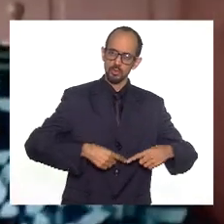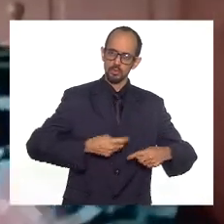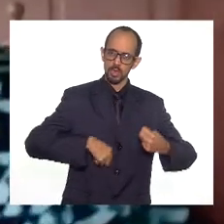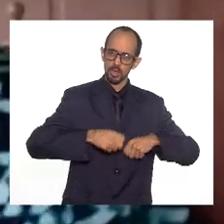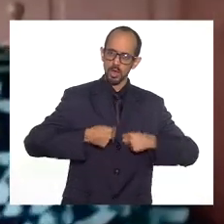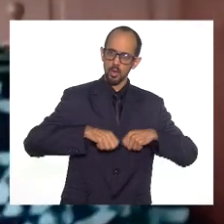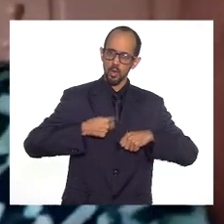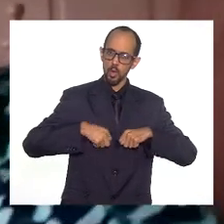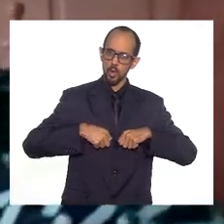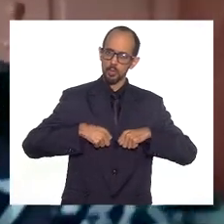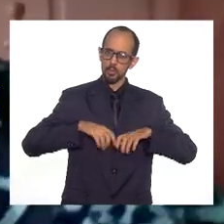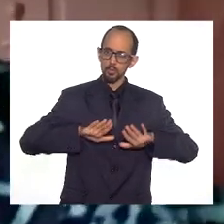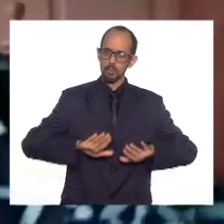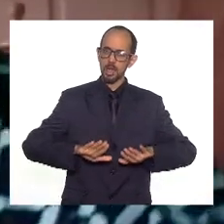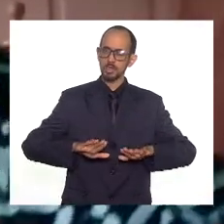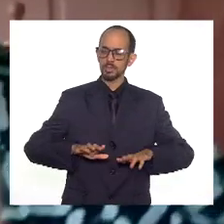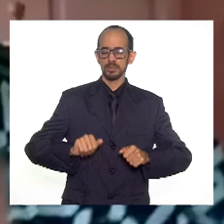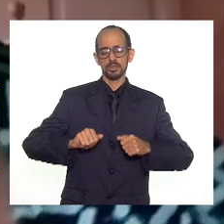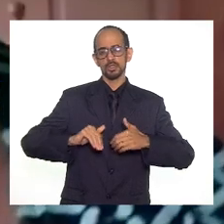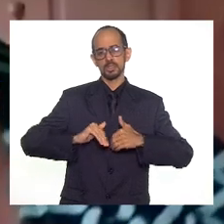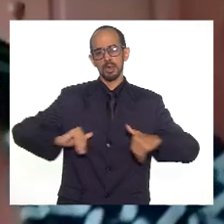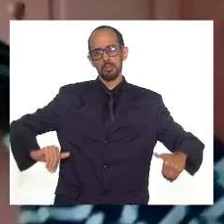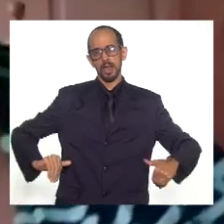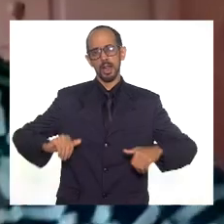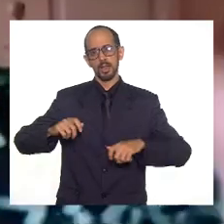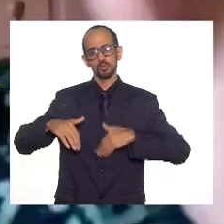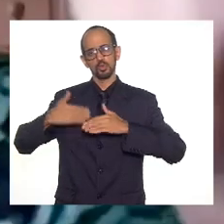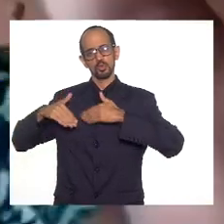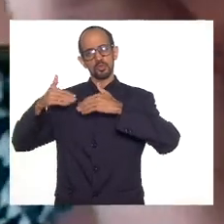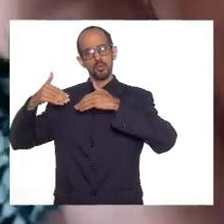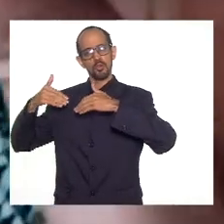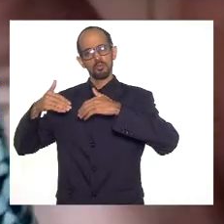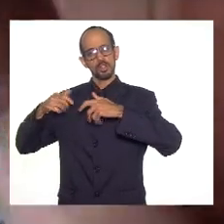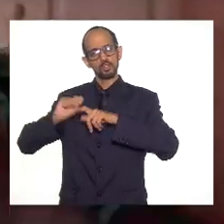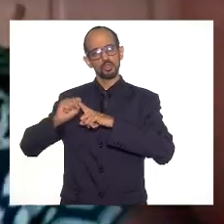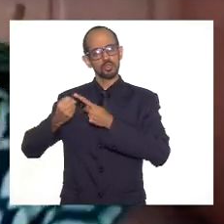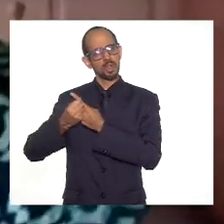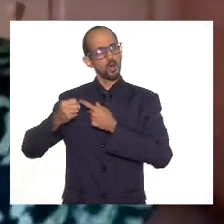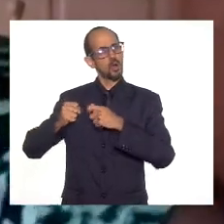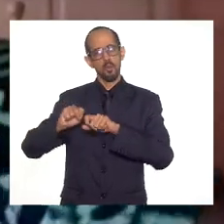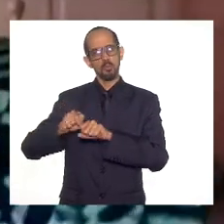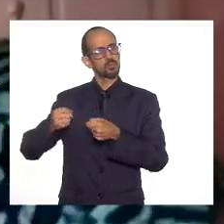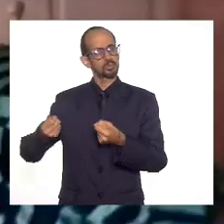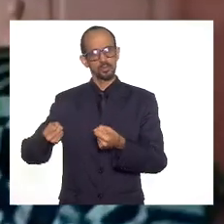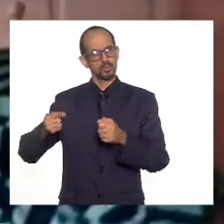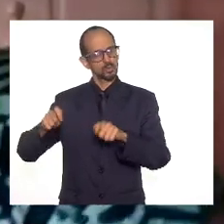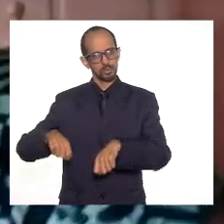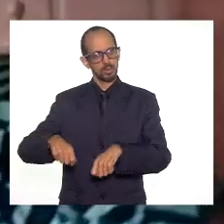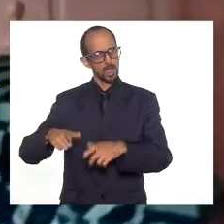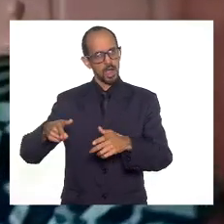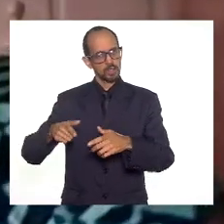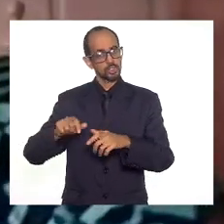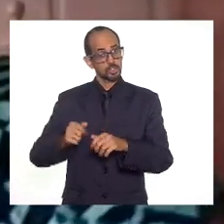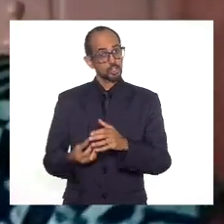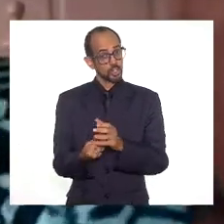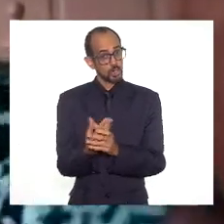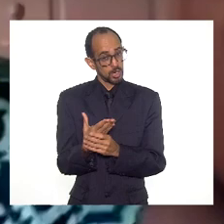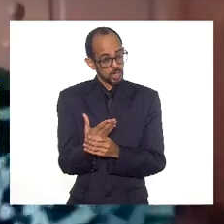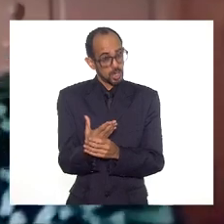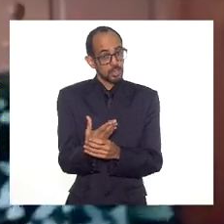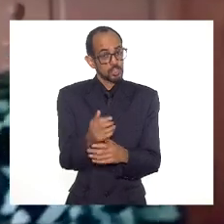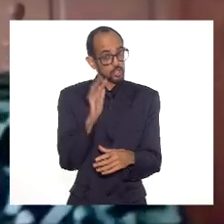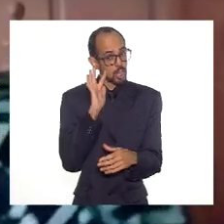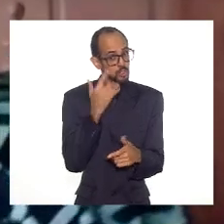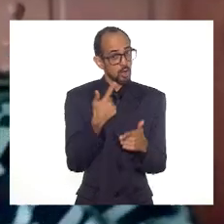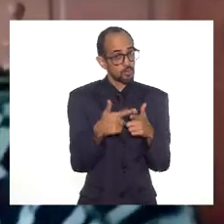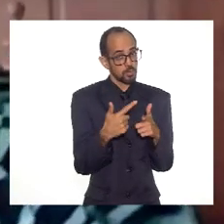econômico desatrelado ao desenvolvimento social. É preciso que a gente sane um problema histórico, né, que já